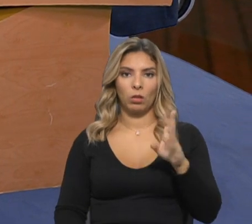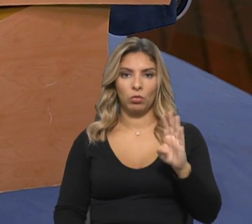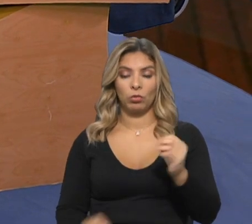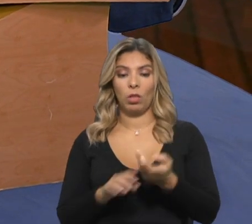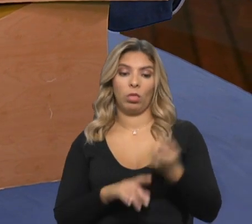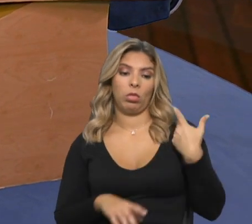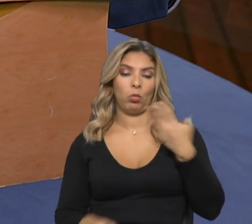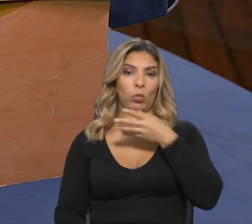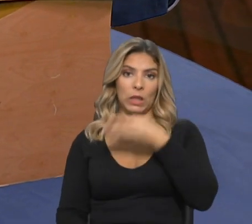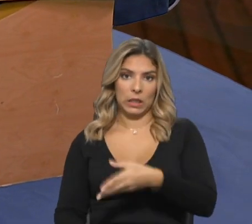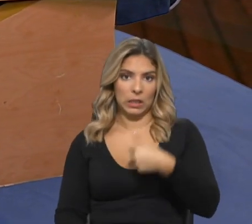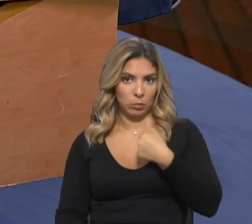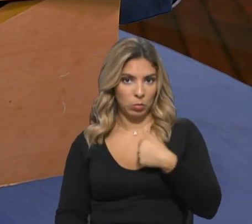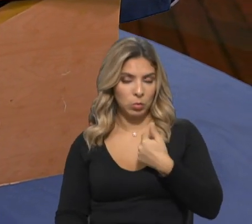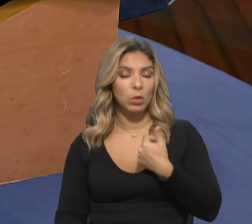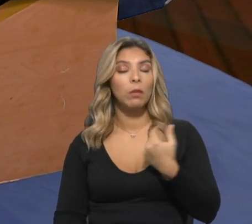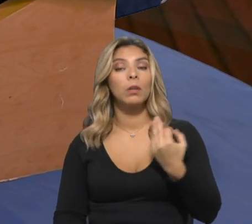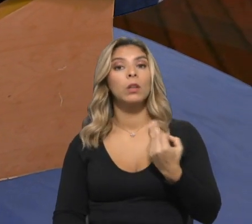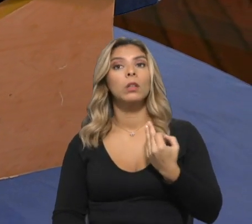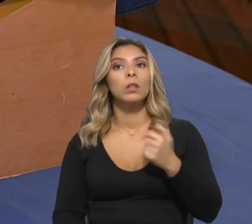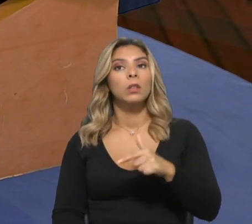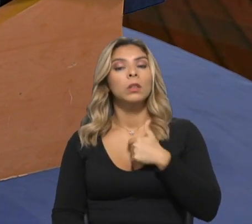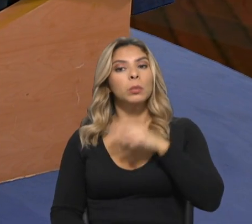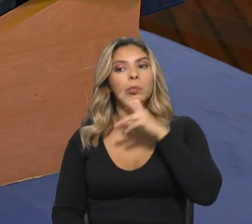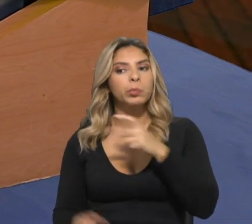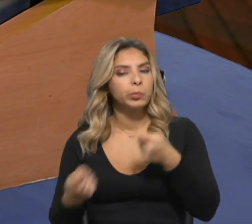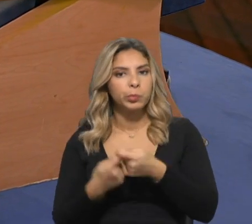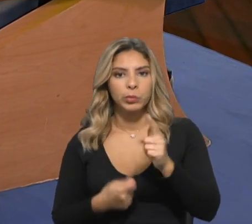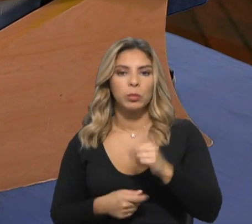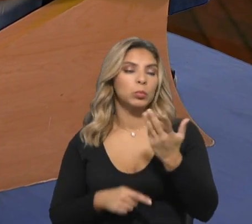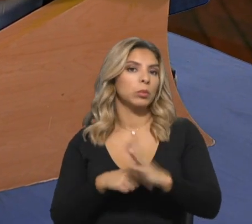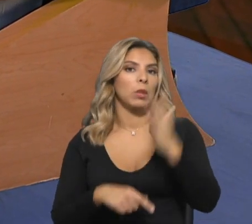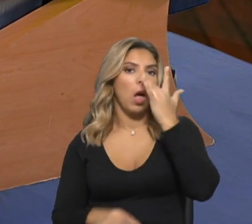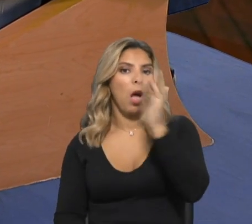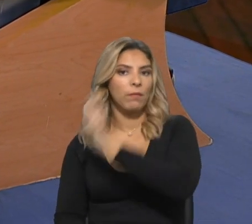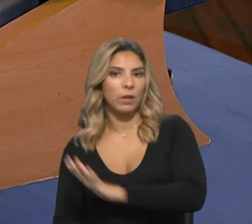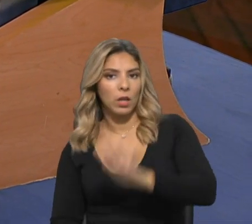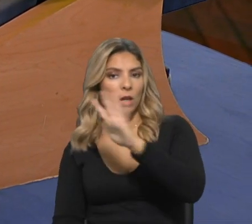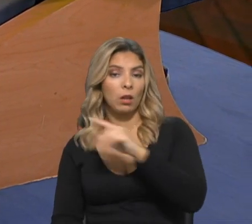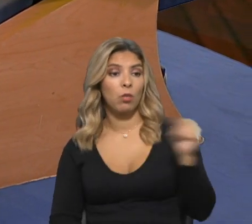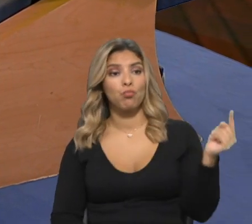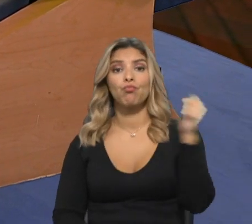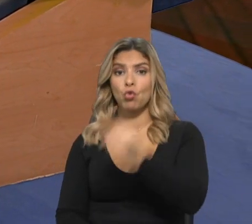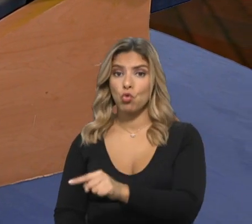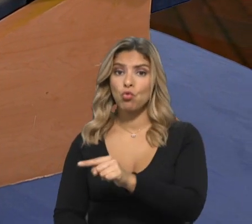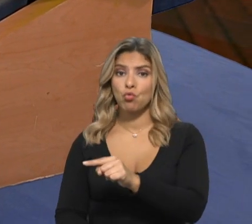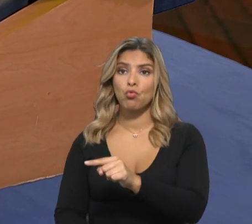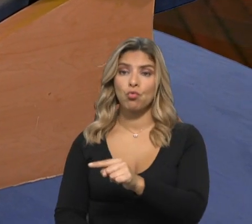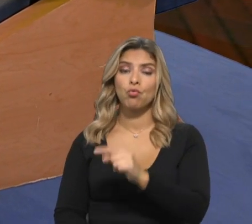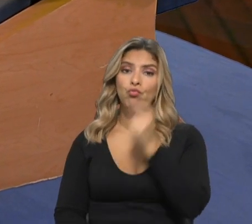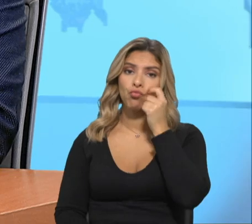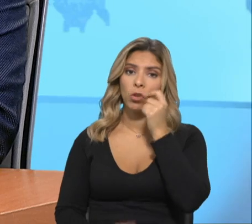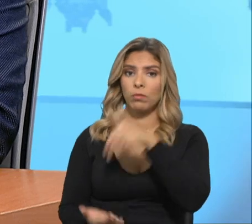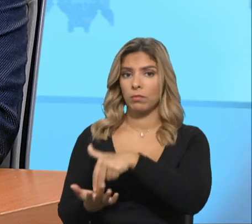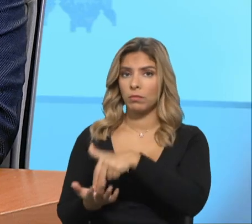ineficiente, ou pelo menos incapaz de responder aos problemas atuais. Dou o exemplo da África, onde Guterres esteve, por exemplo, nos últimos dias, onde a